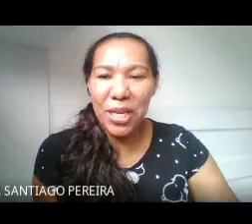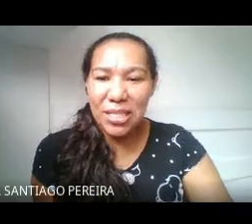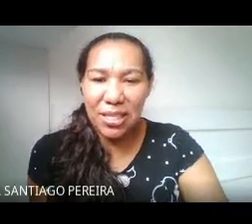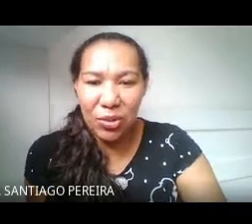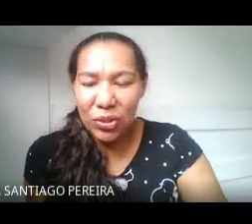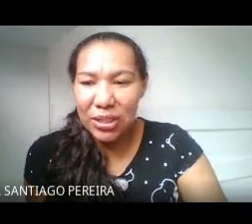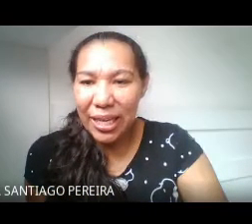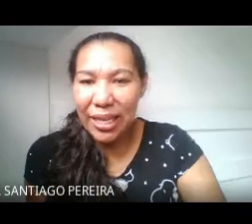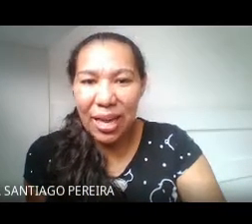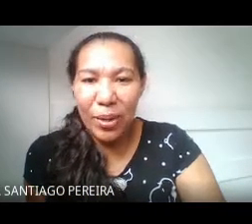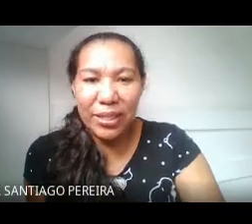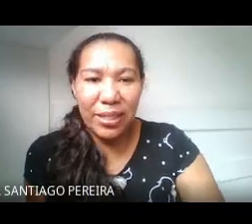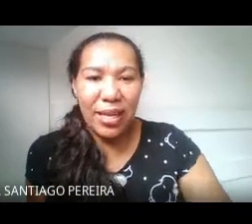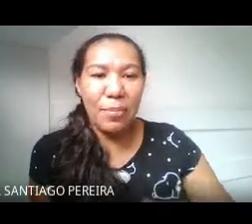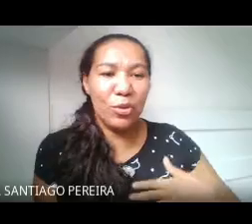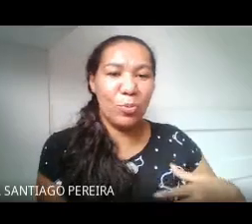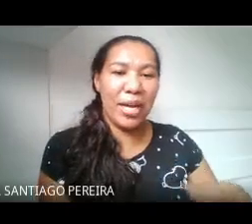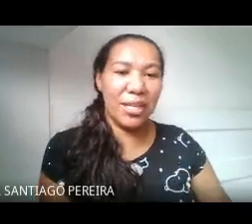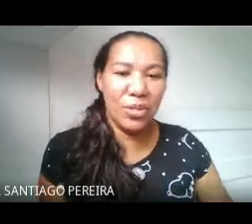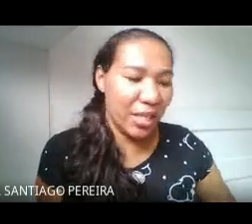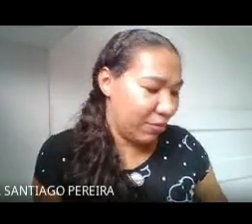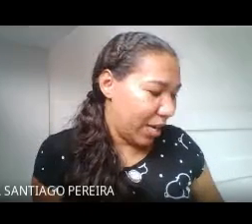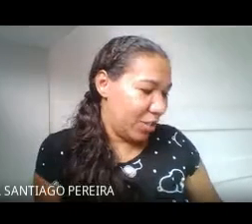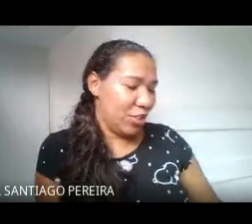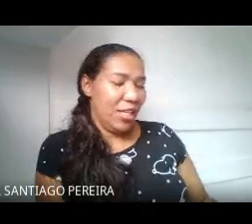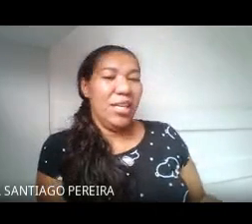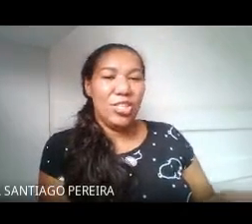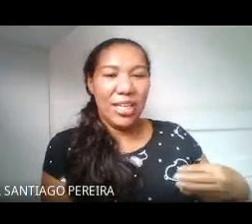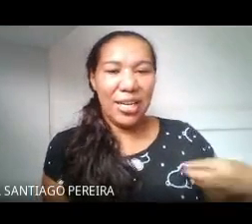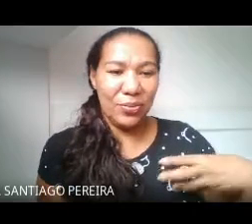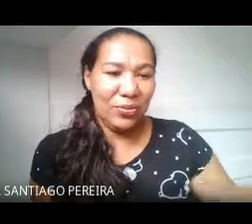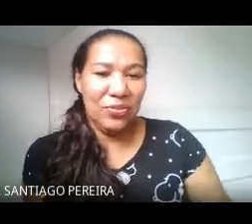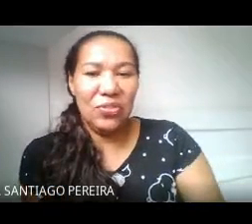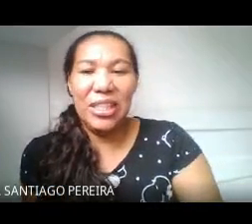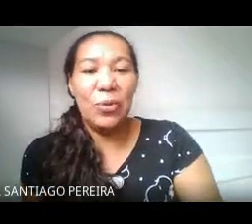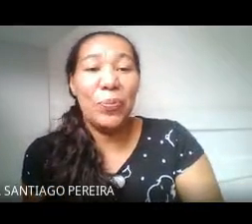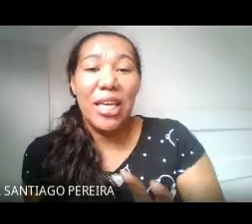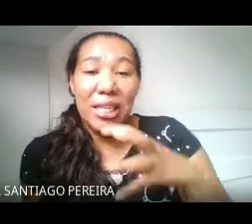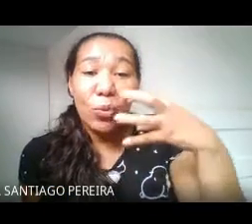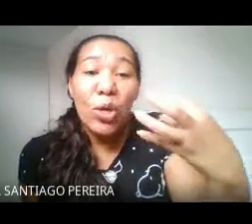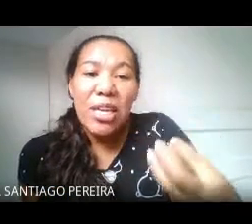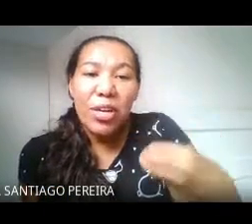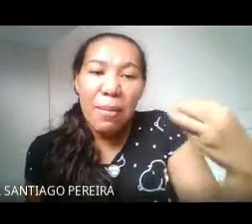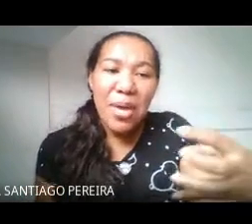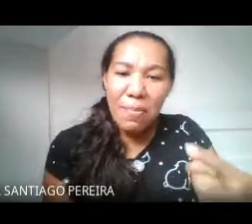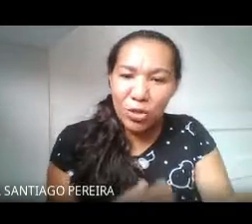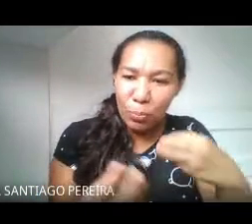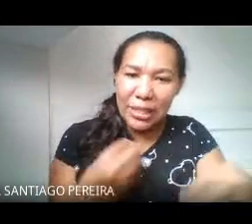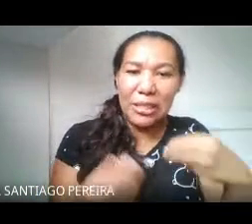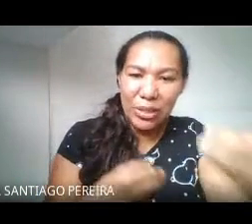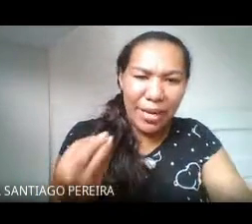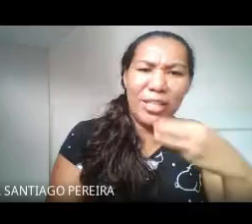aquela respiração daquela alma dele, ai meu Deus, para cada coisa que ele faz, chega a dar um delírio. Então, o livro ele é bem